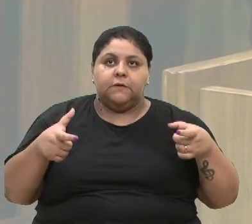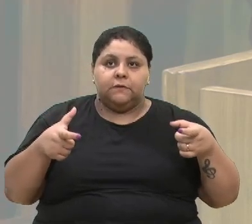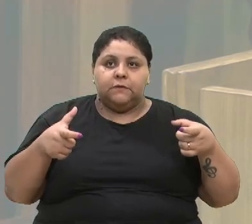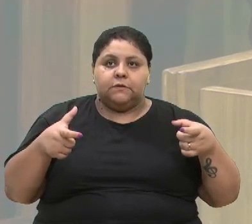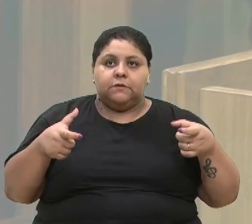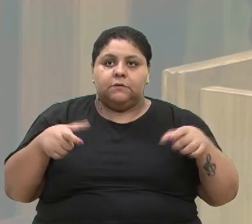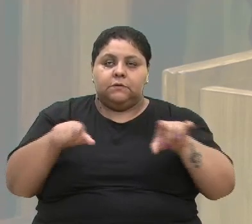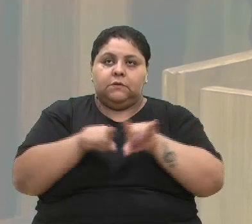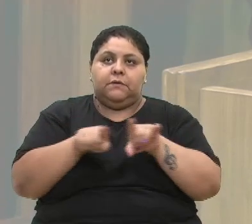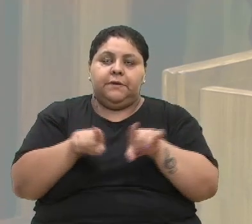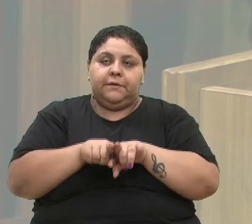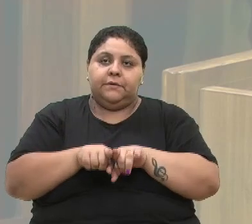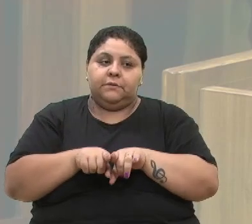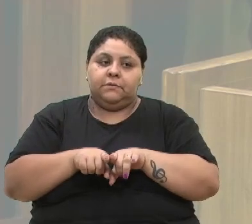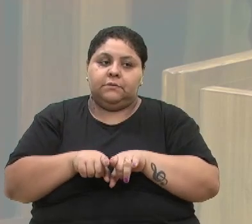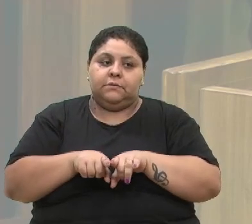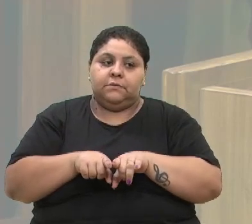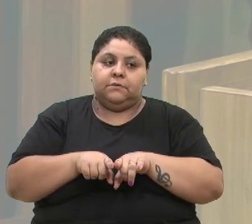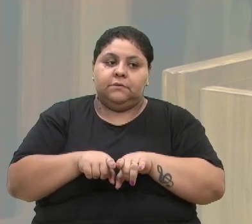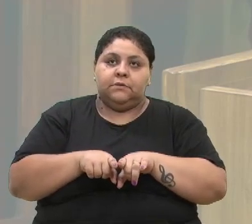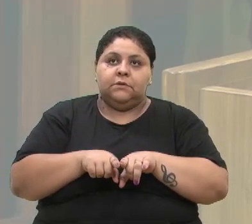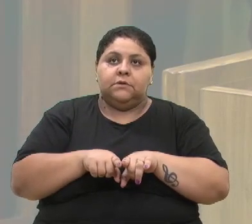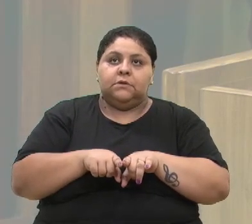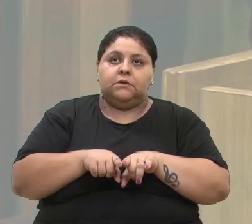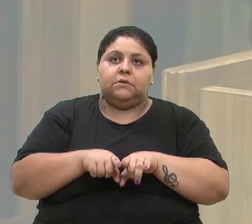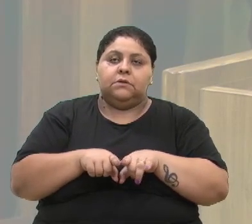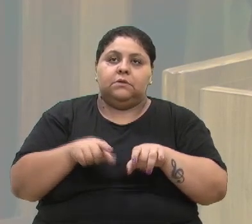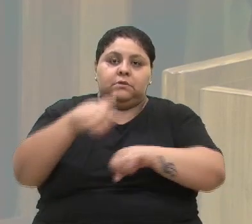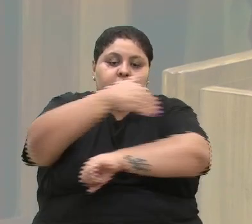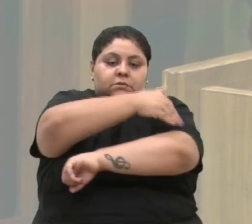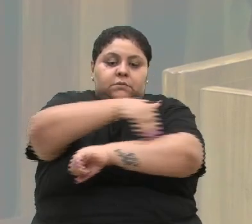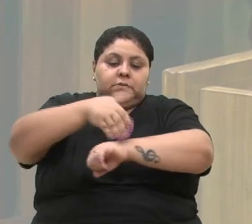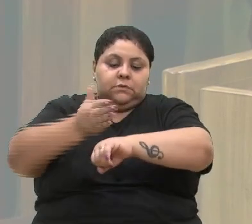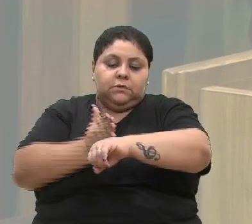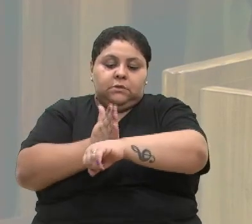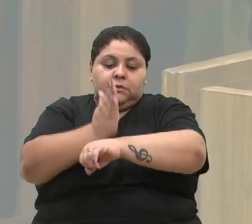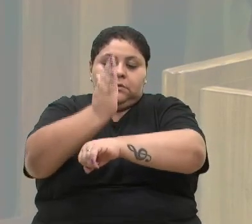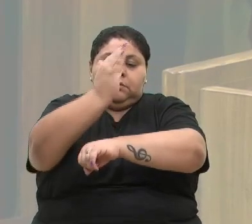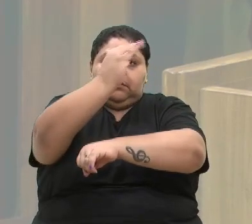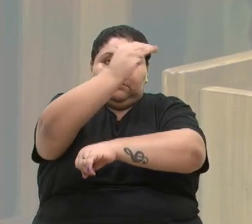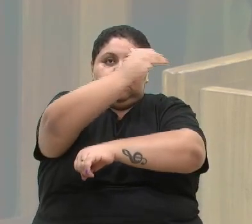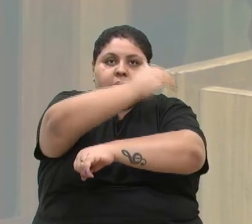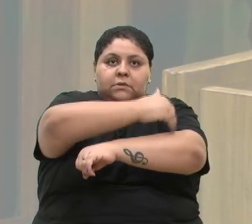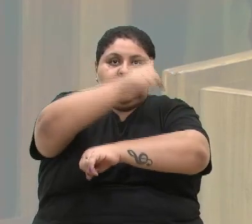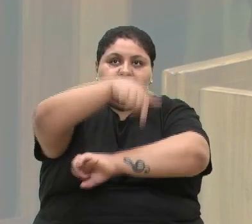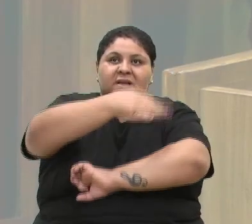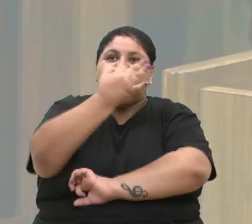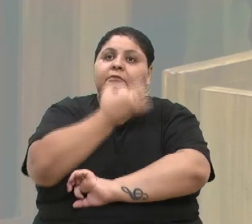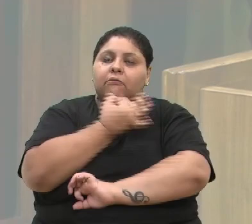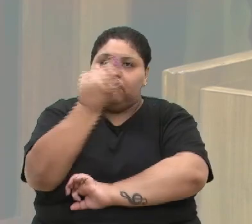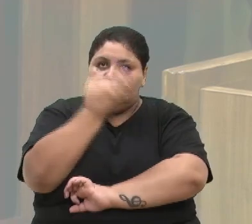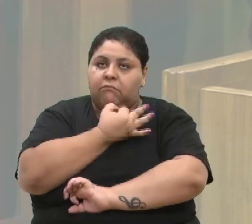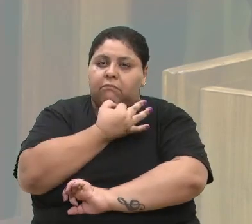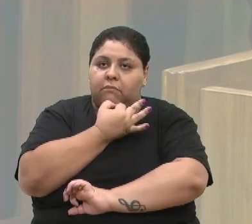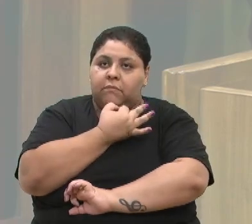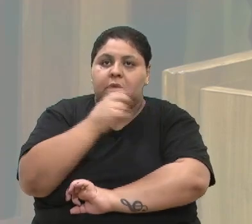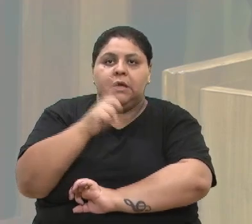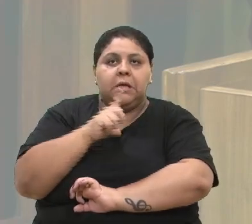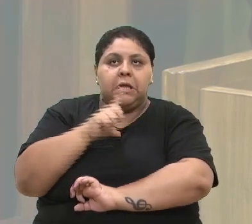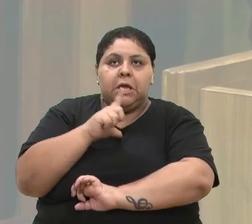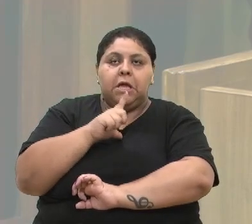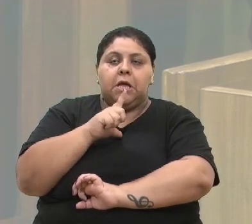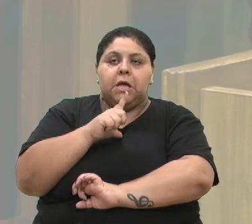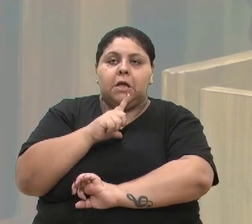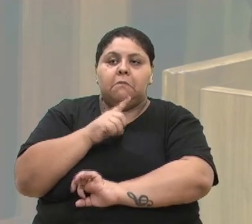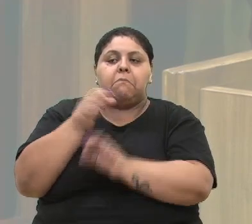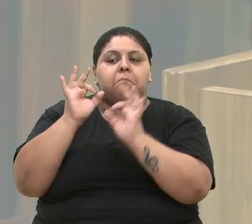aí, para que nós possa trazer essa rua coberta aqui na cidade de Caxias do Sul, que tenho certeza